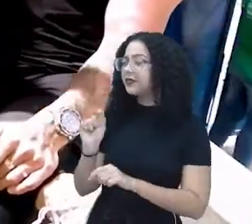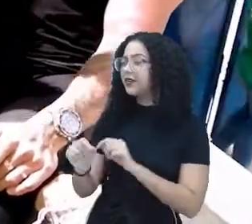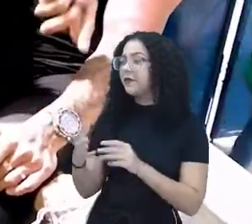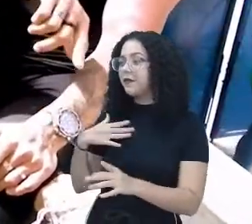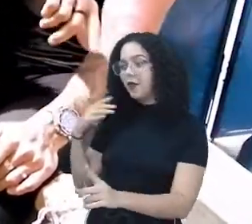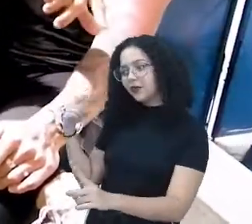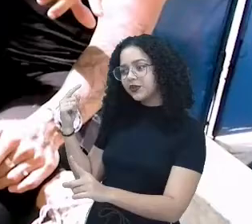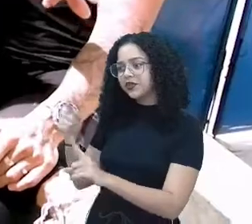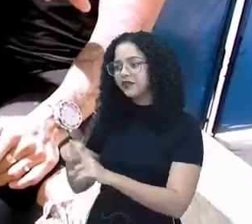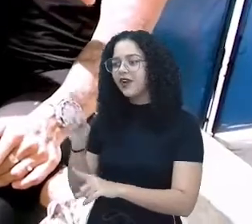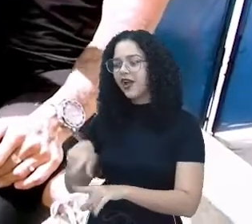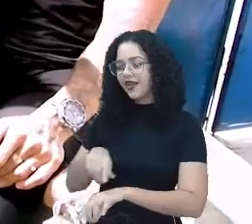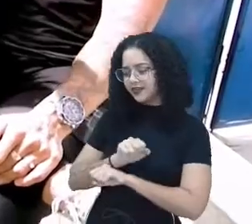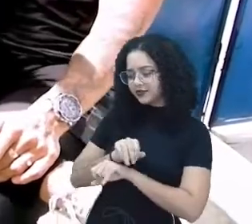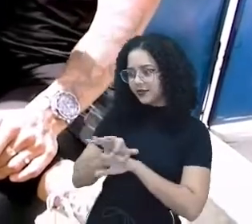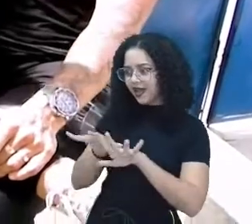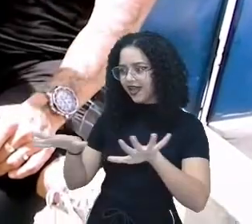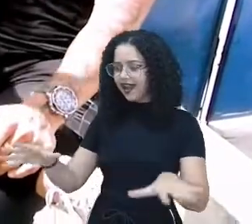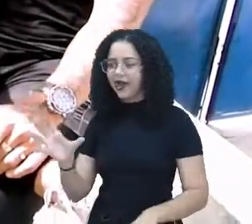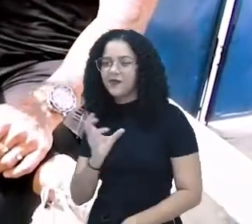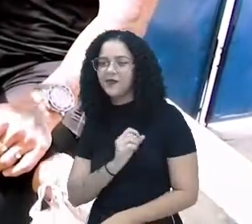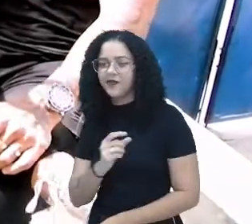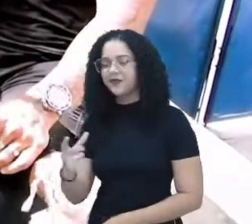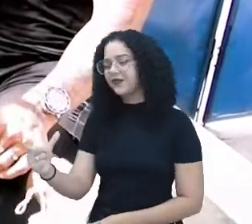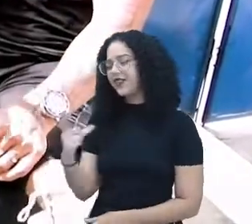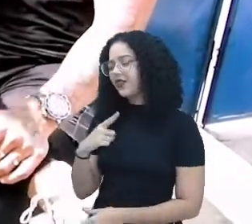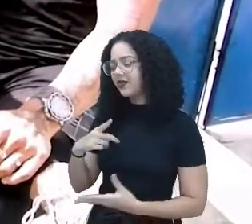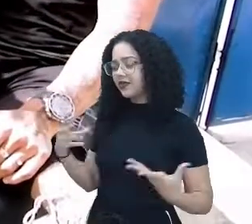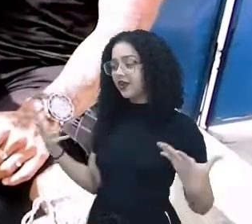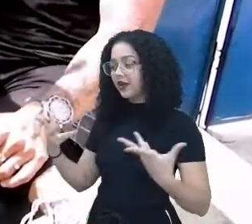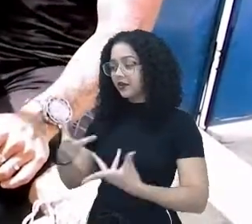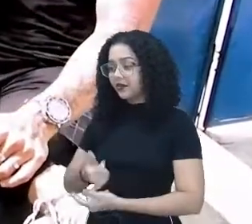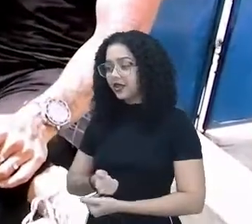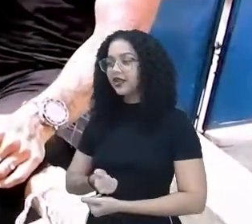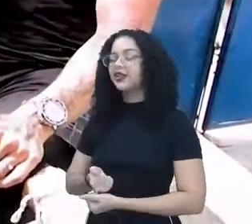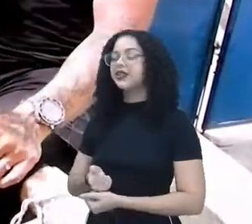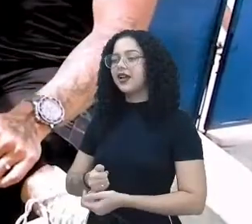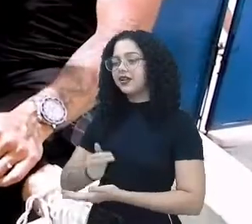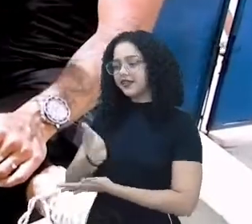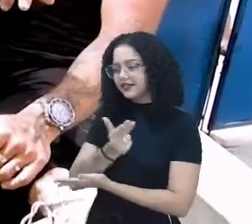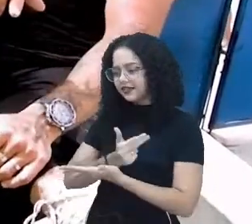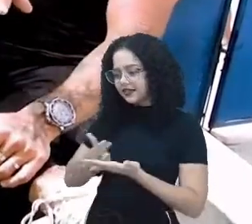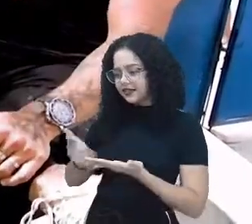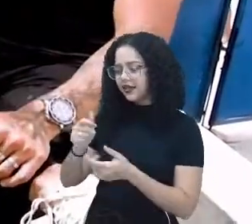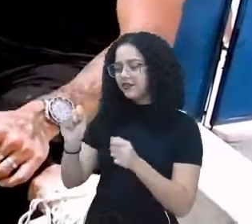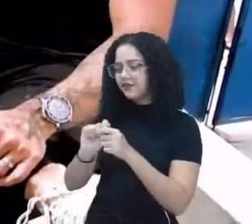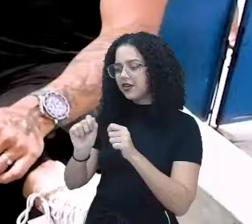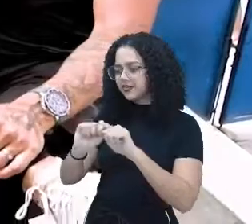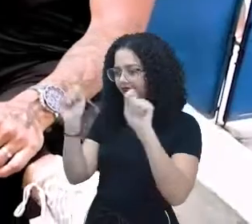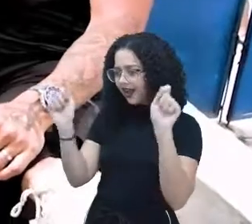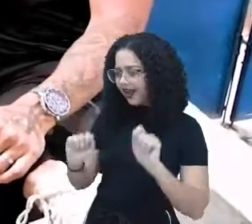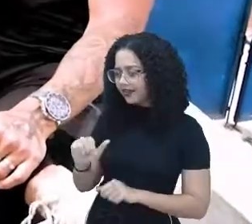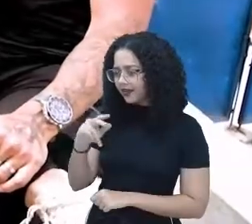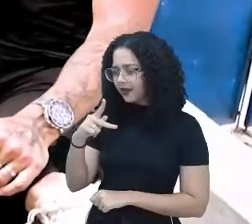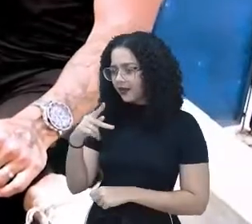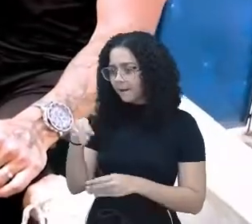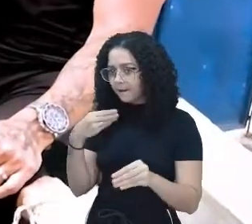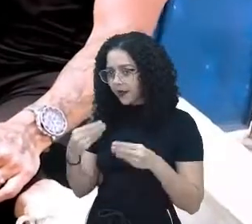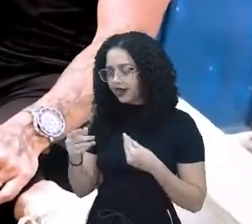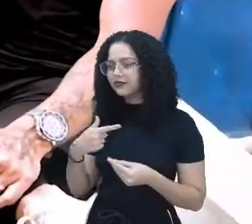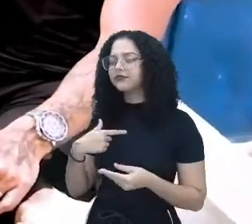objetivo era espalhar o amor. E aí eu tinha a habilidade de desenhar e fazer arte plástica e decidi, por